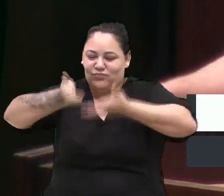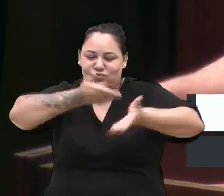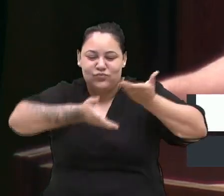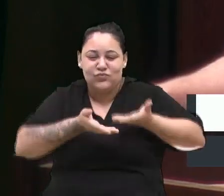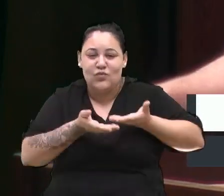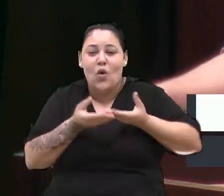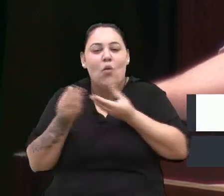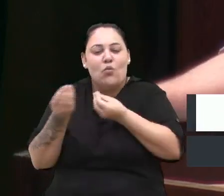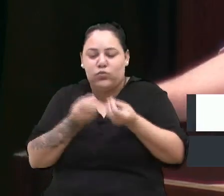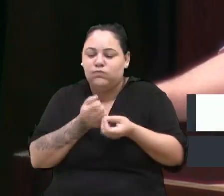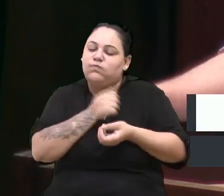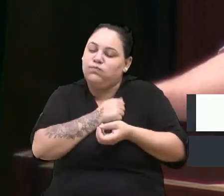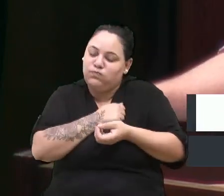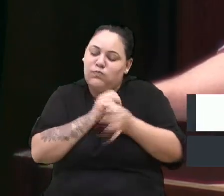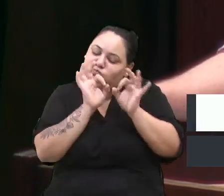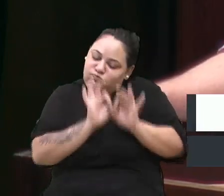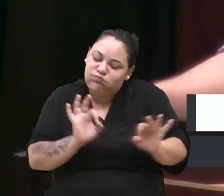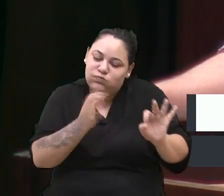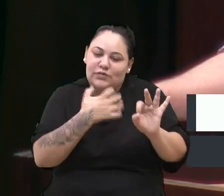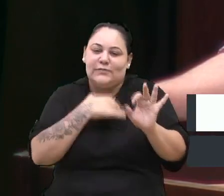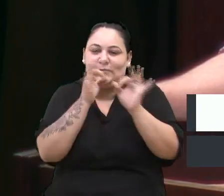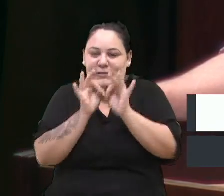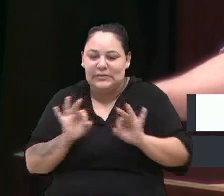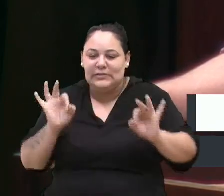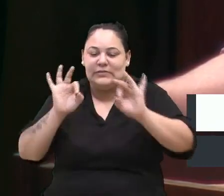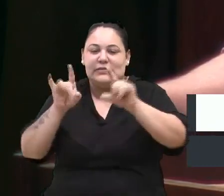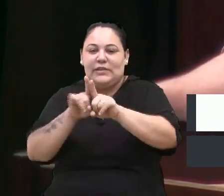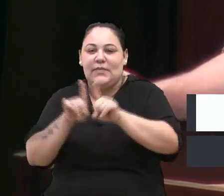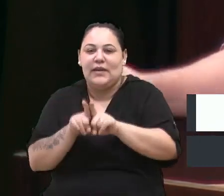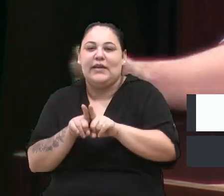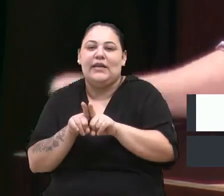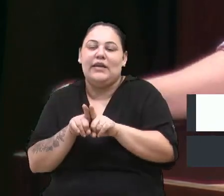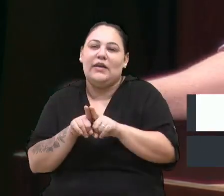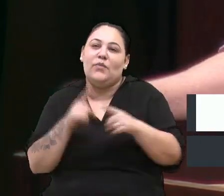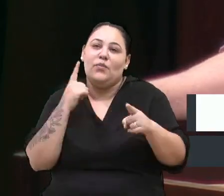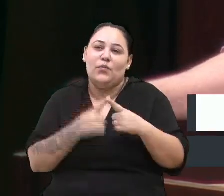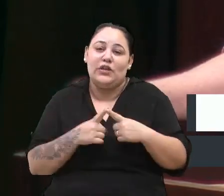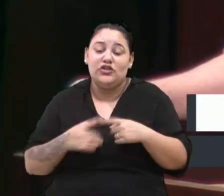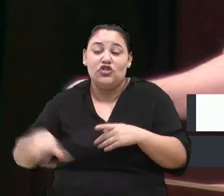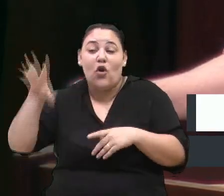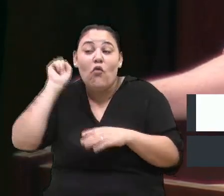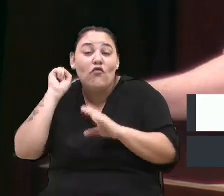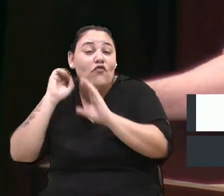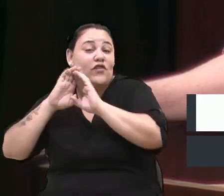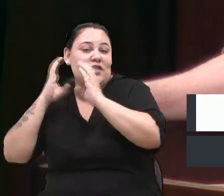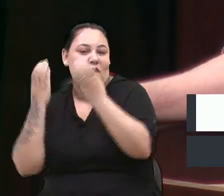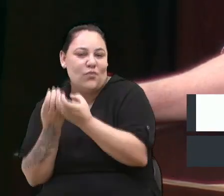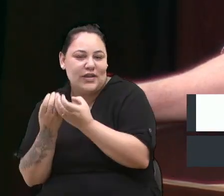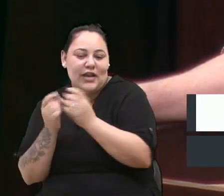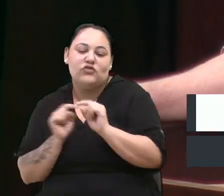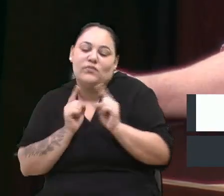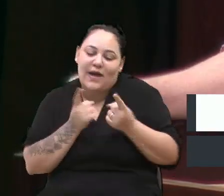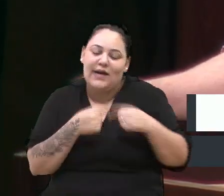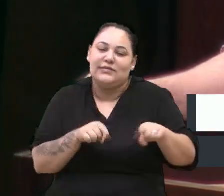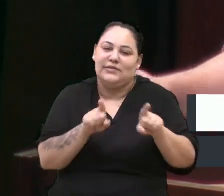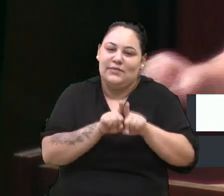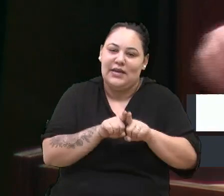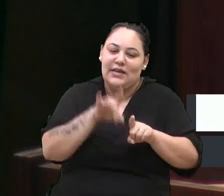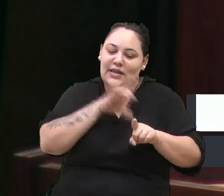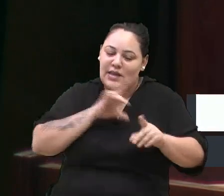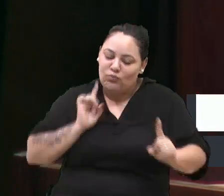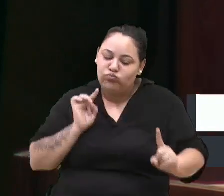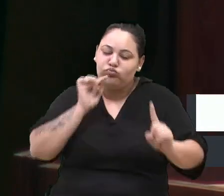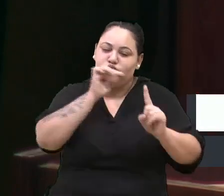se coloca, né, na condição de ouvinte da comunidade, mas também com uma missão. Isso